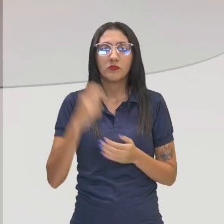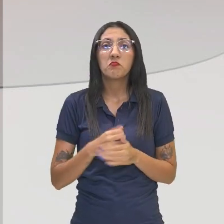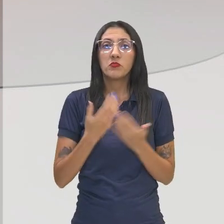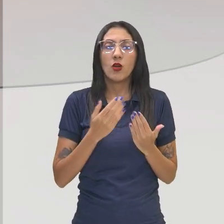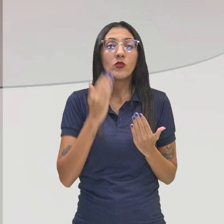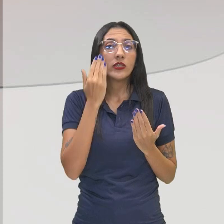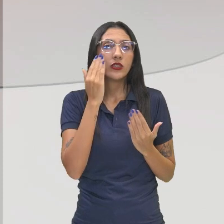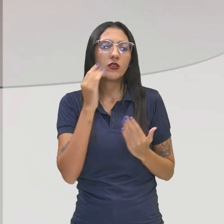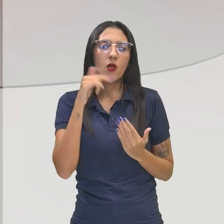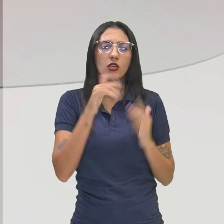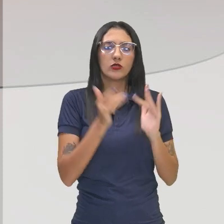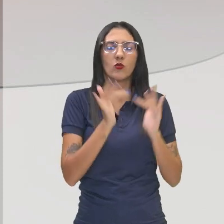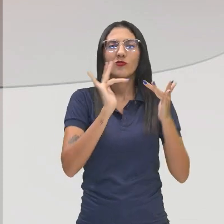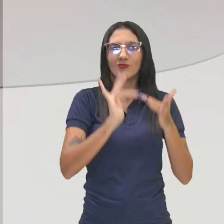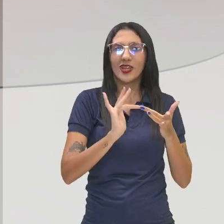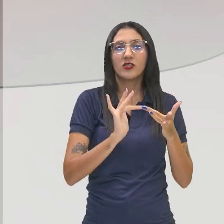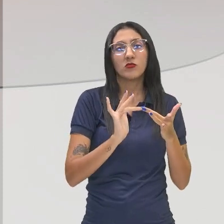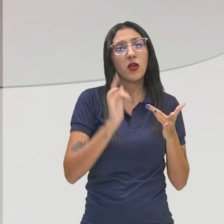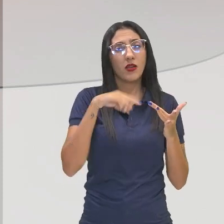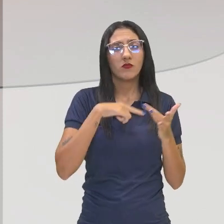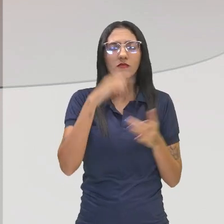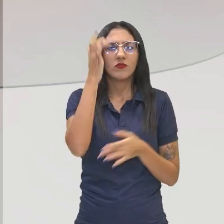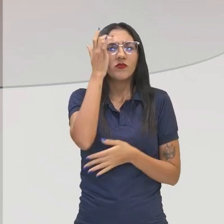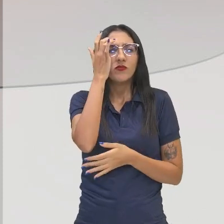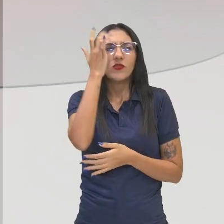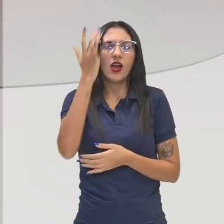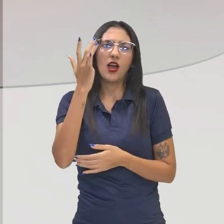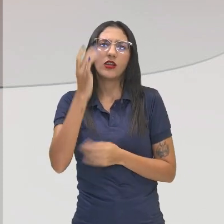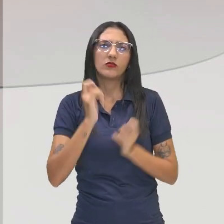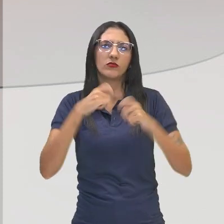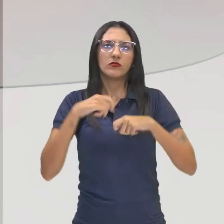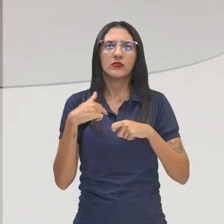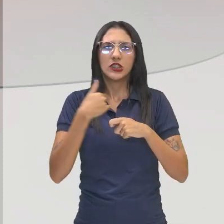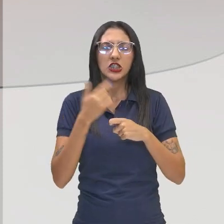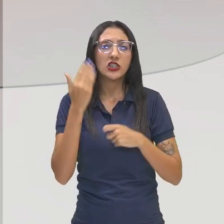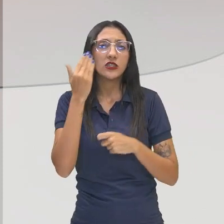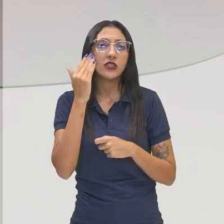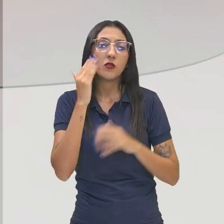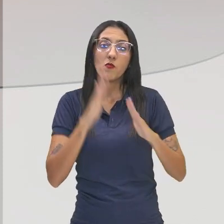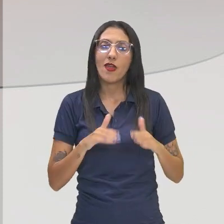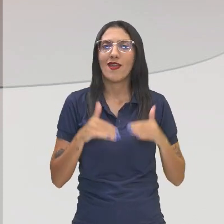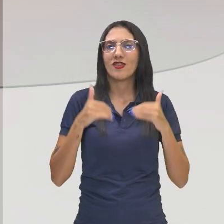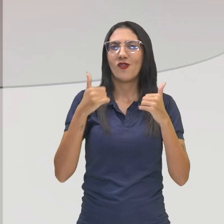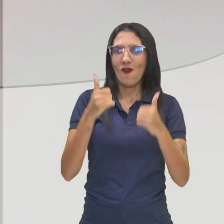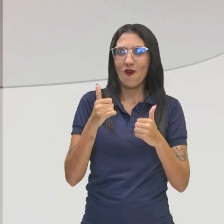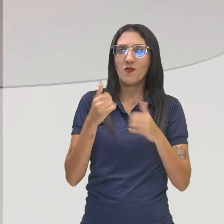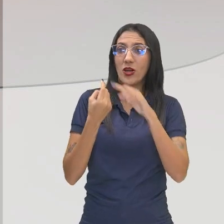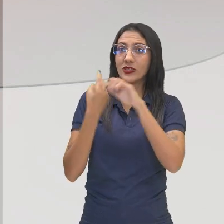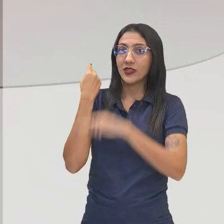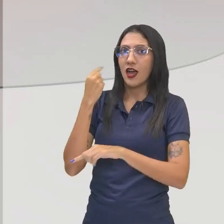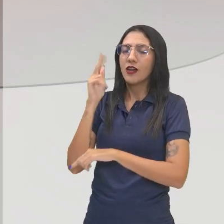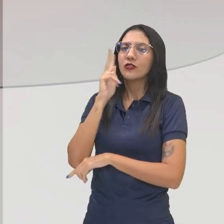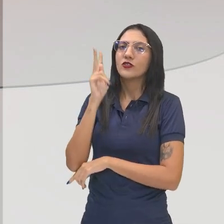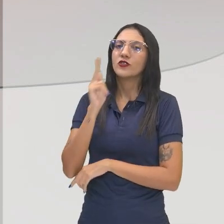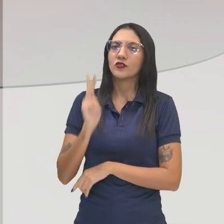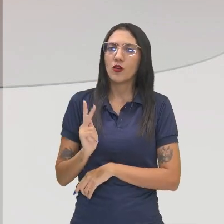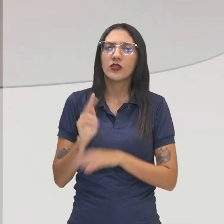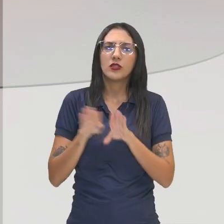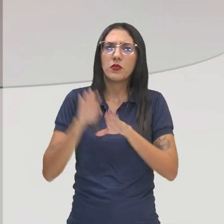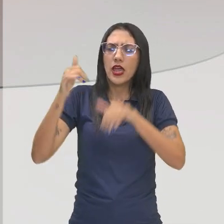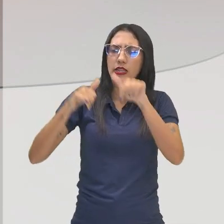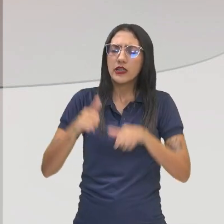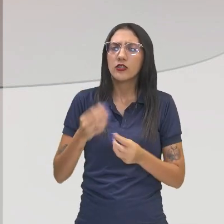mais fácil você compreender os eventos históricos e analisar